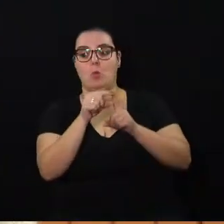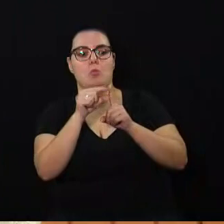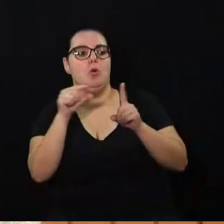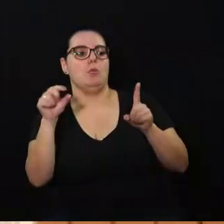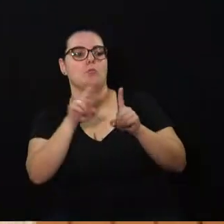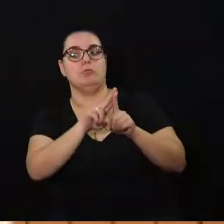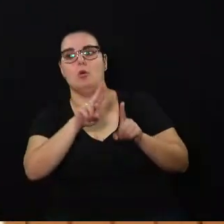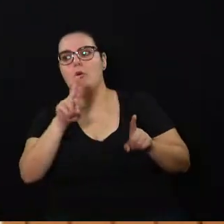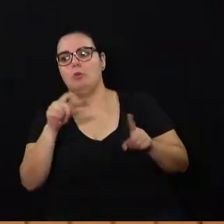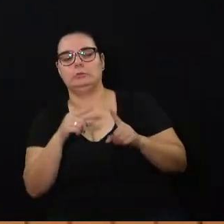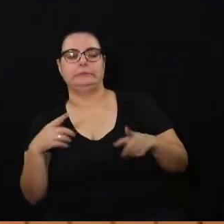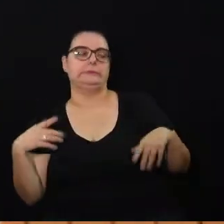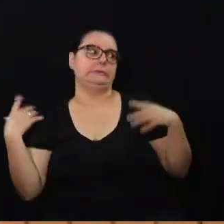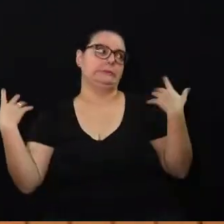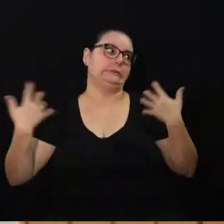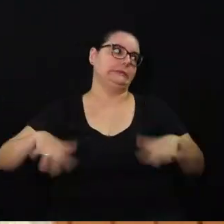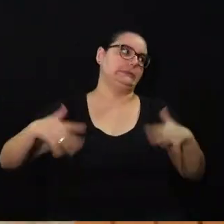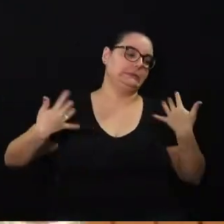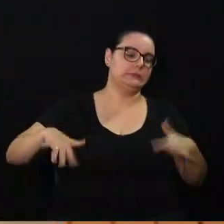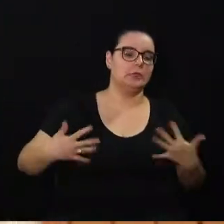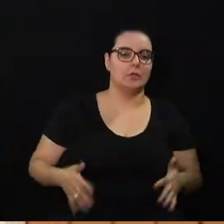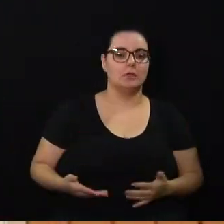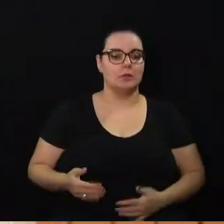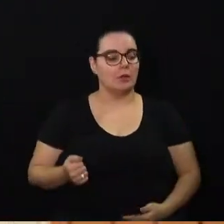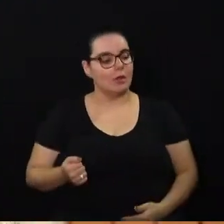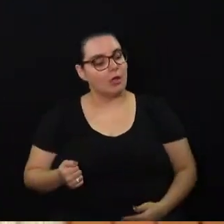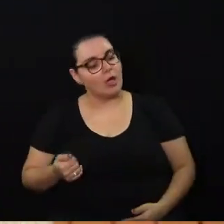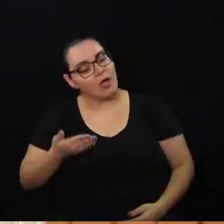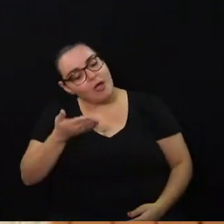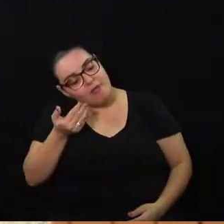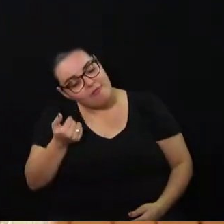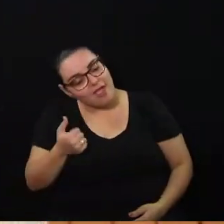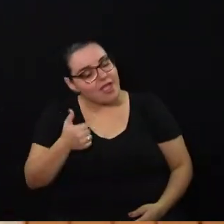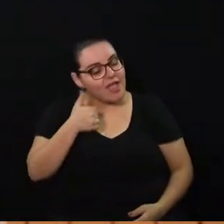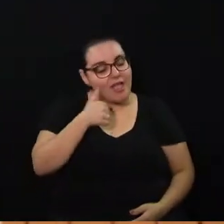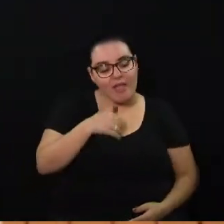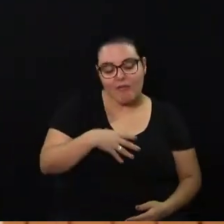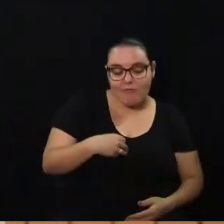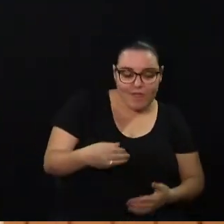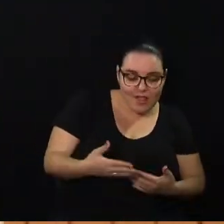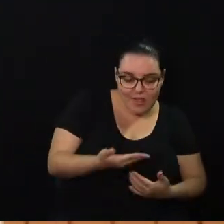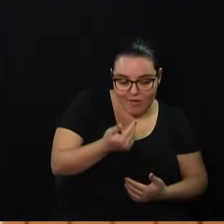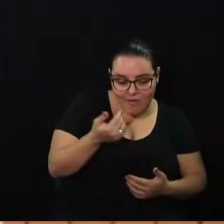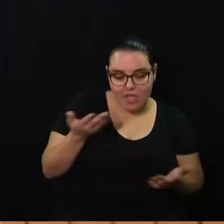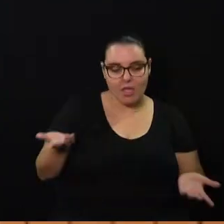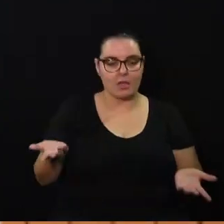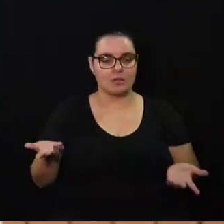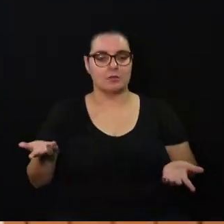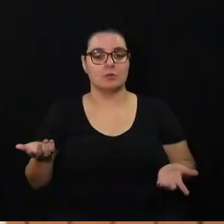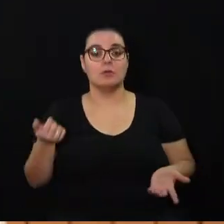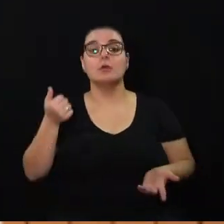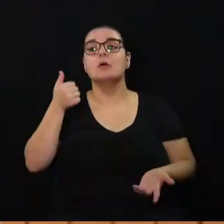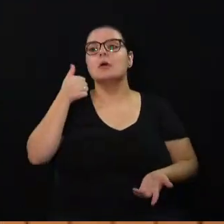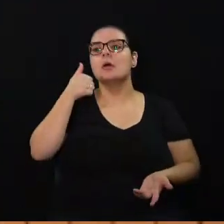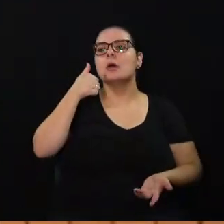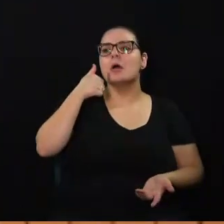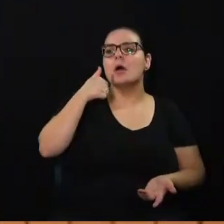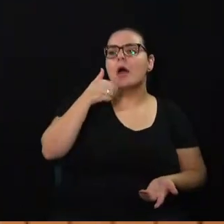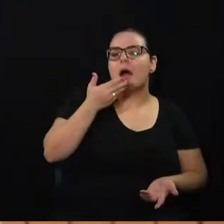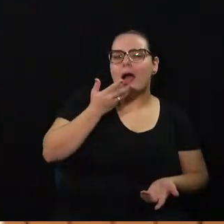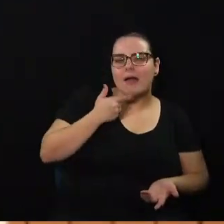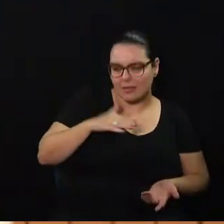que é uma bronca agora você chega chamado pelo apelido carinhoso então então quer dizer essa criança vai ressoar